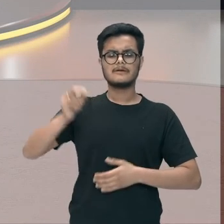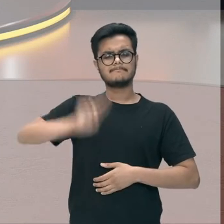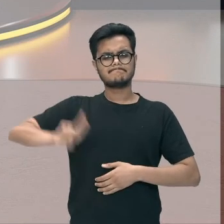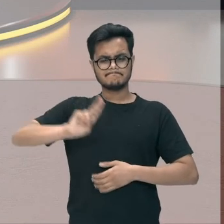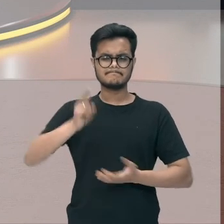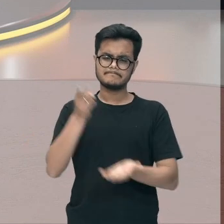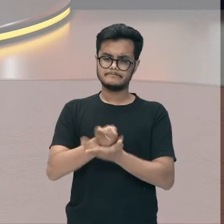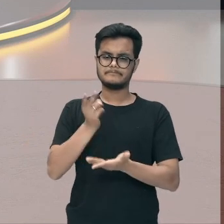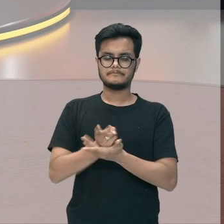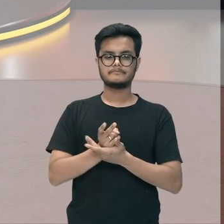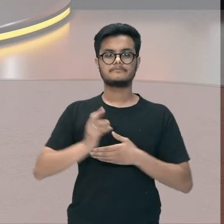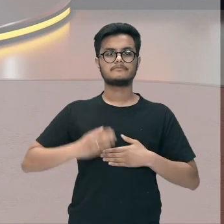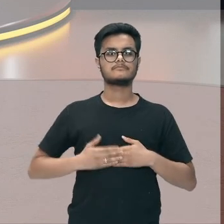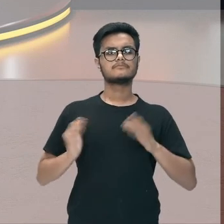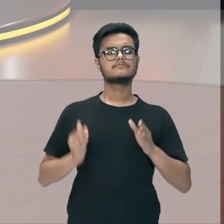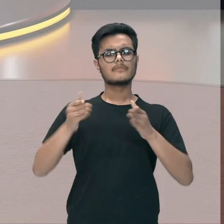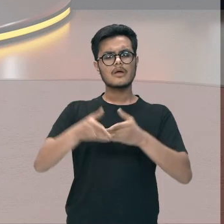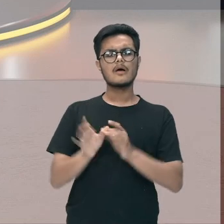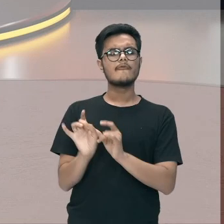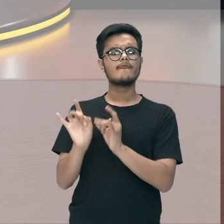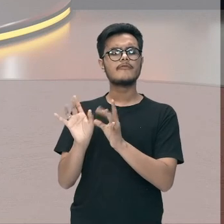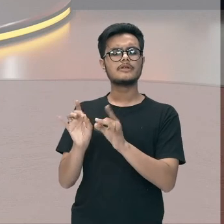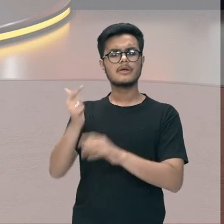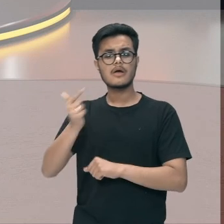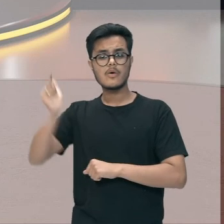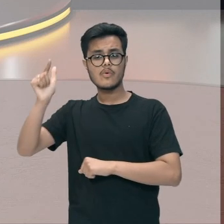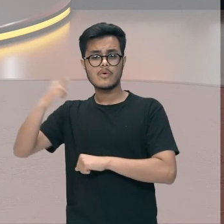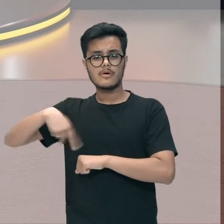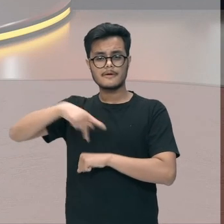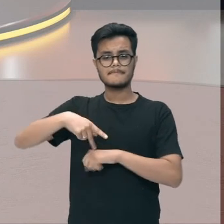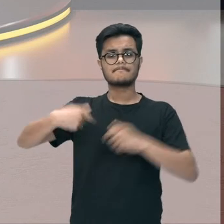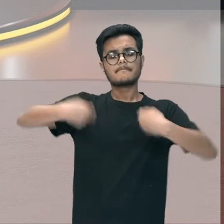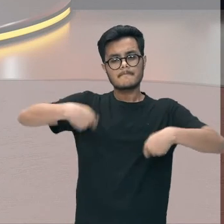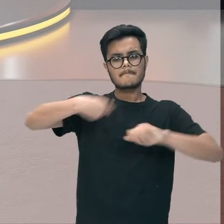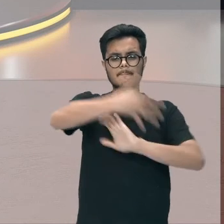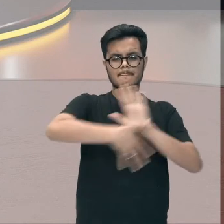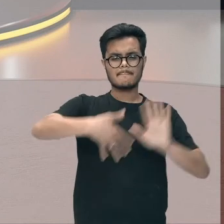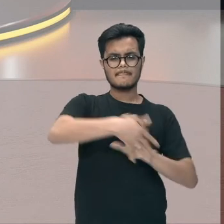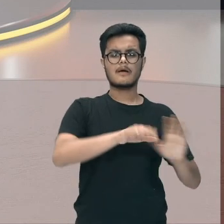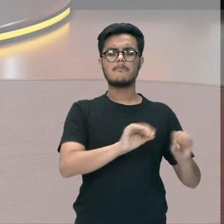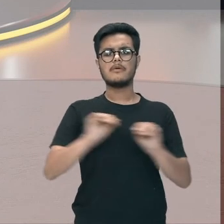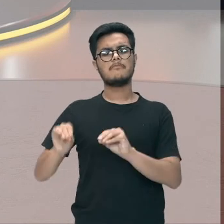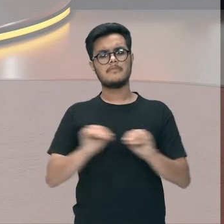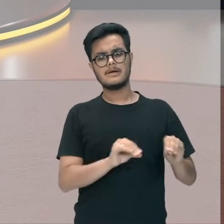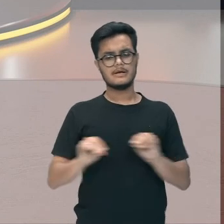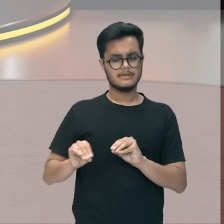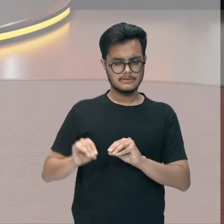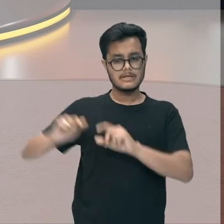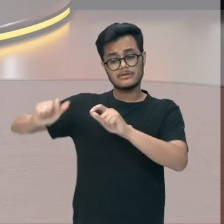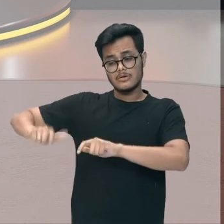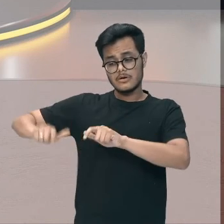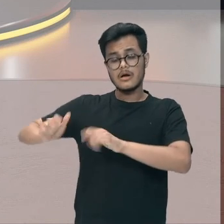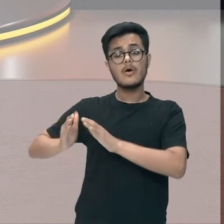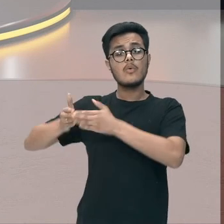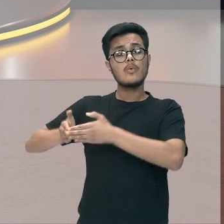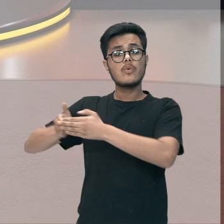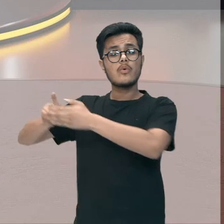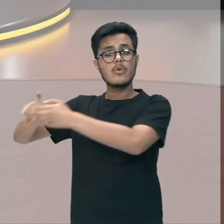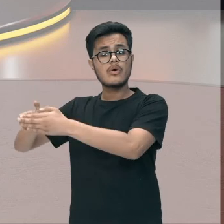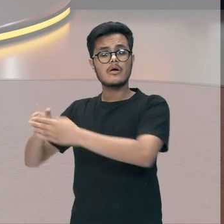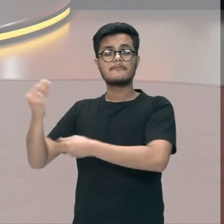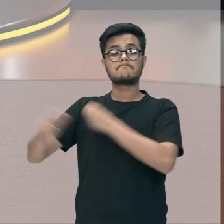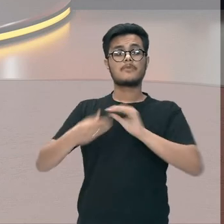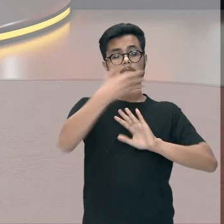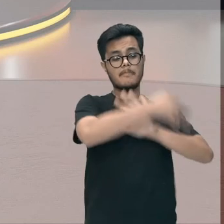sempre voltado para a exportação, era preciso que esse produto chegasse até o porto. Como fazer?